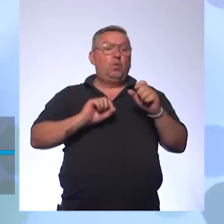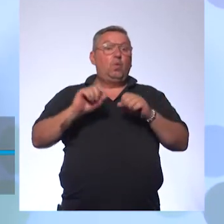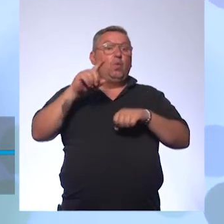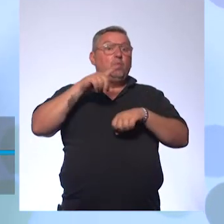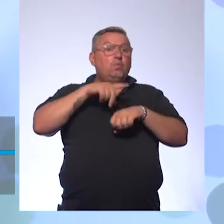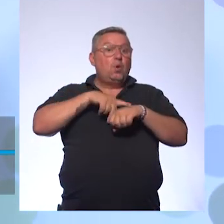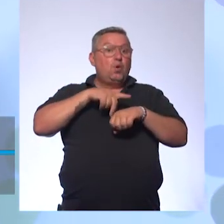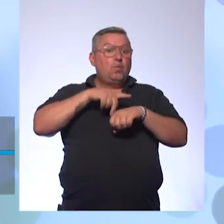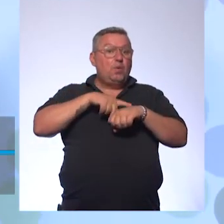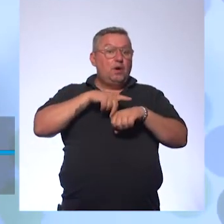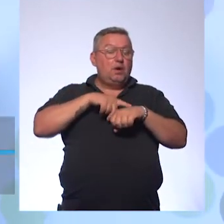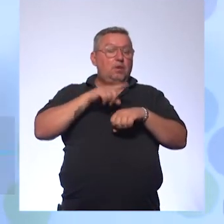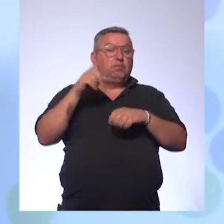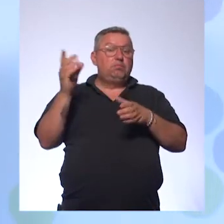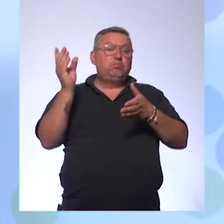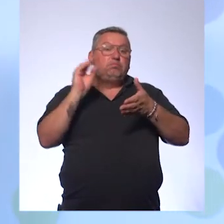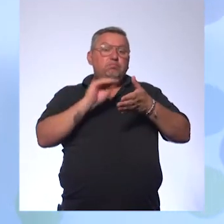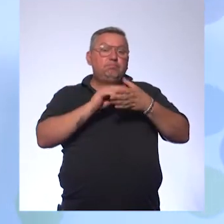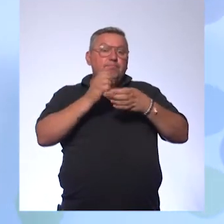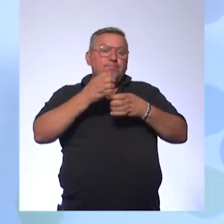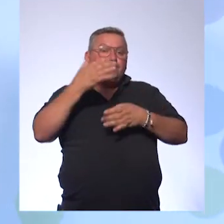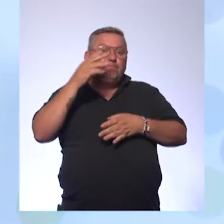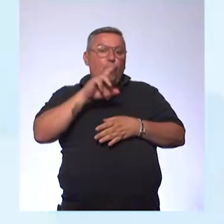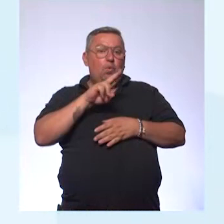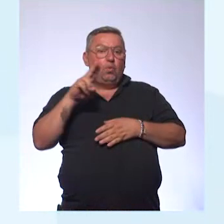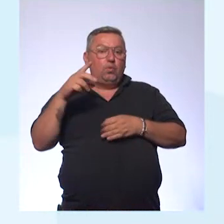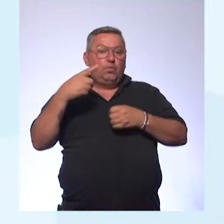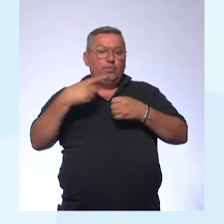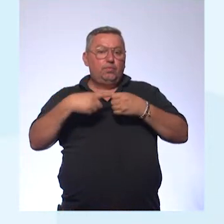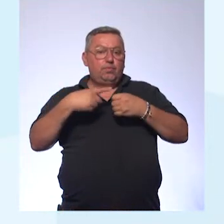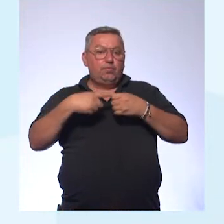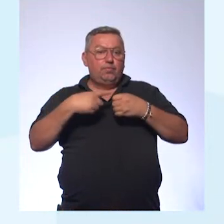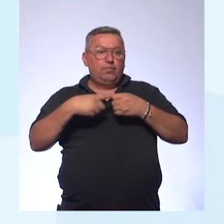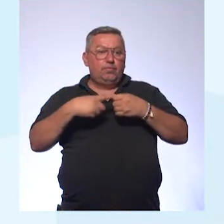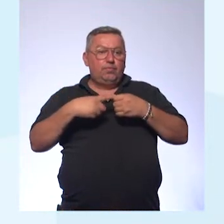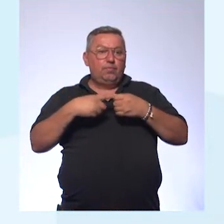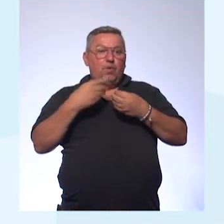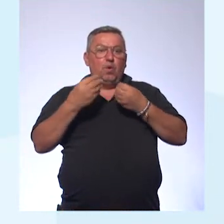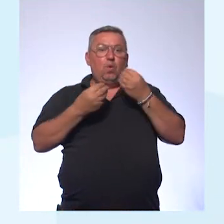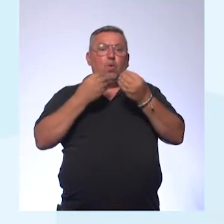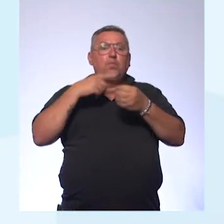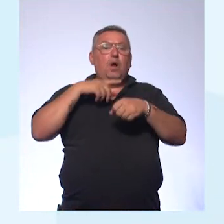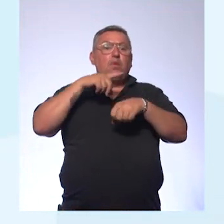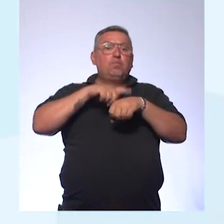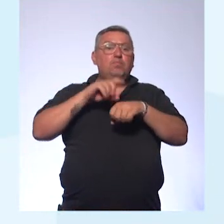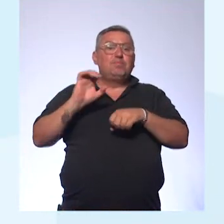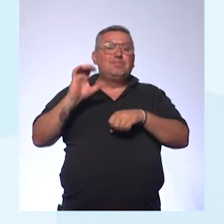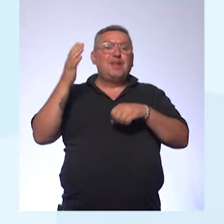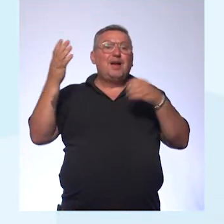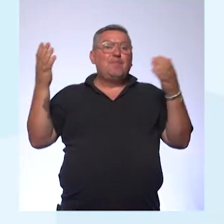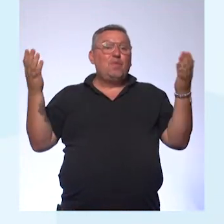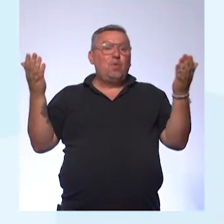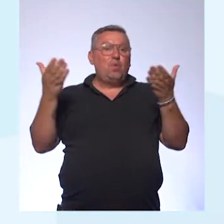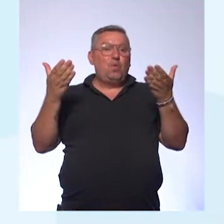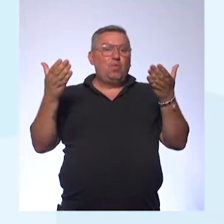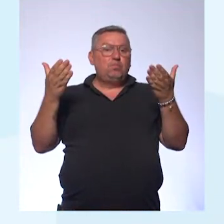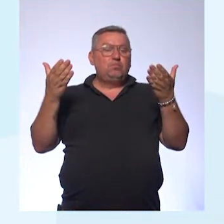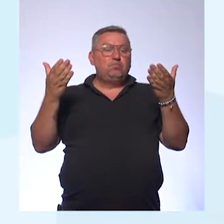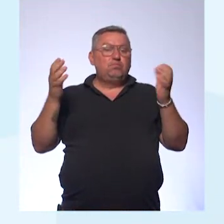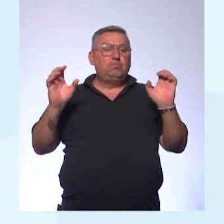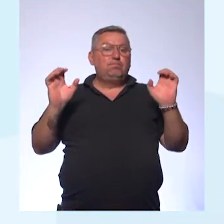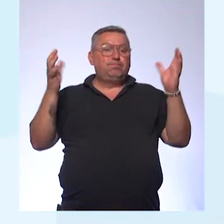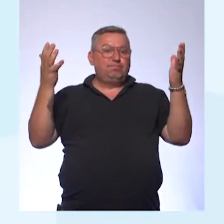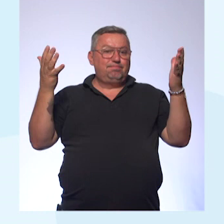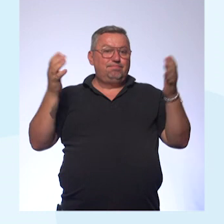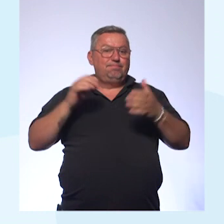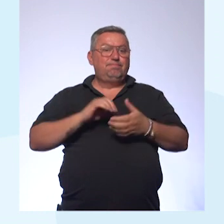momento, tá? Eu quero que você coloque aí no chat o nome da sua cidade e como está o tempo nela hoje. Não o clima, o tempo, tá